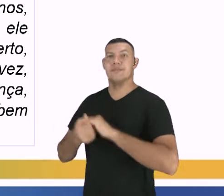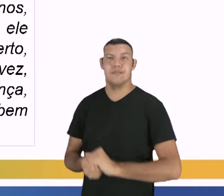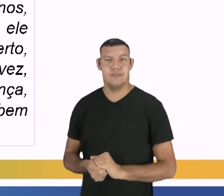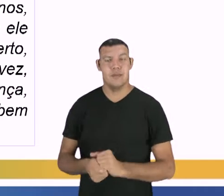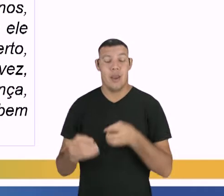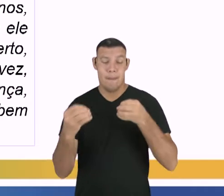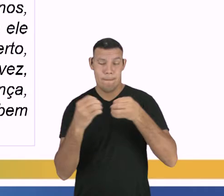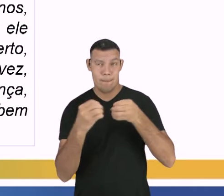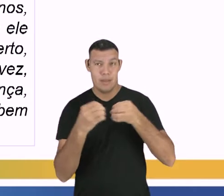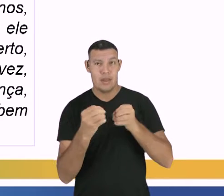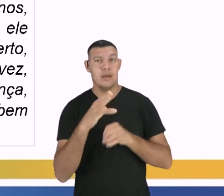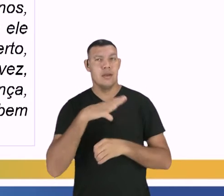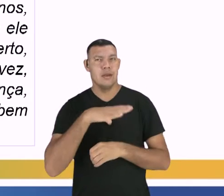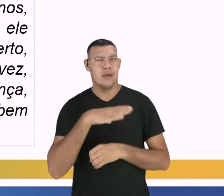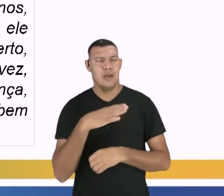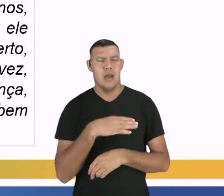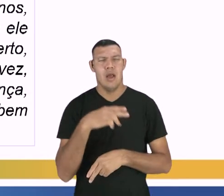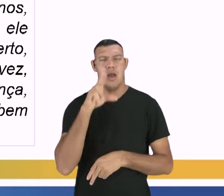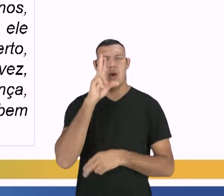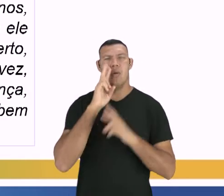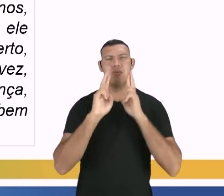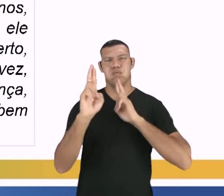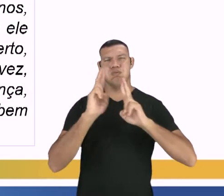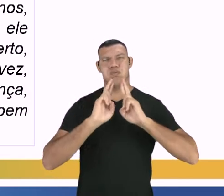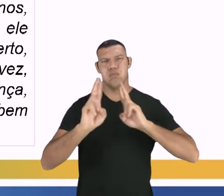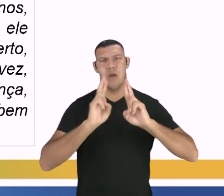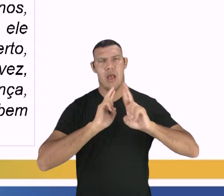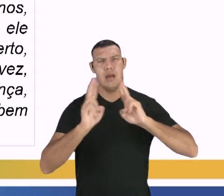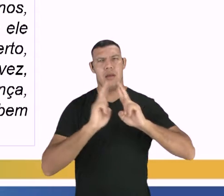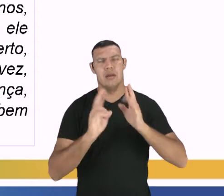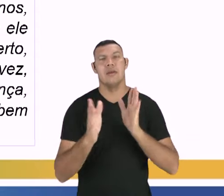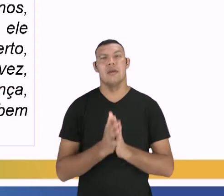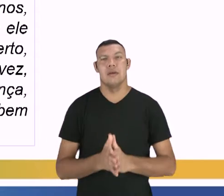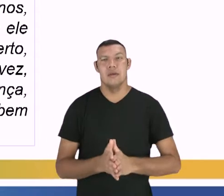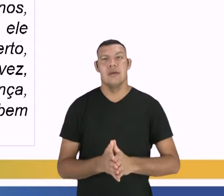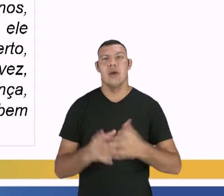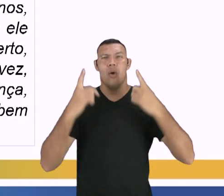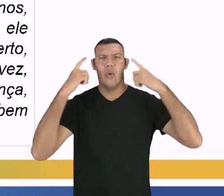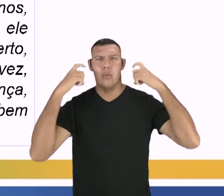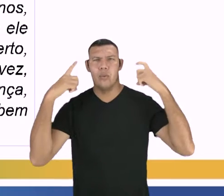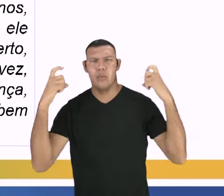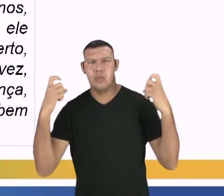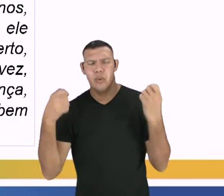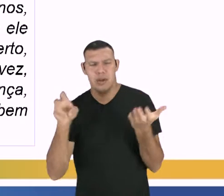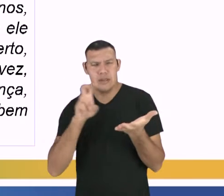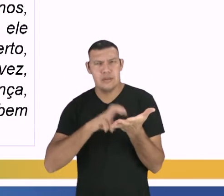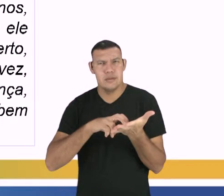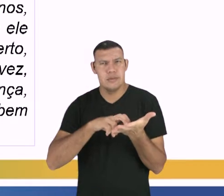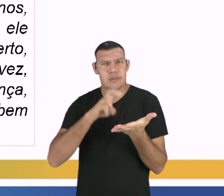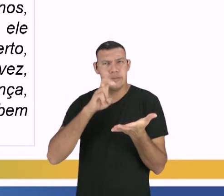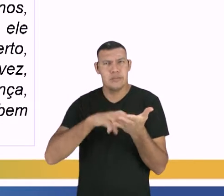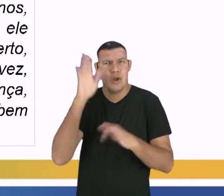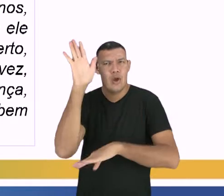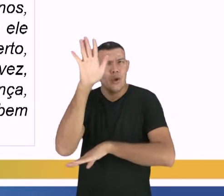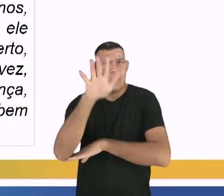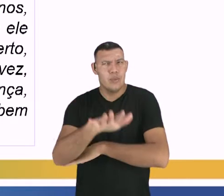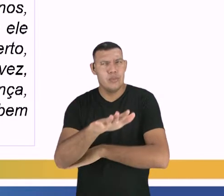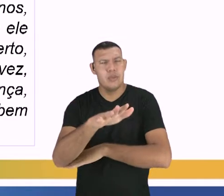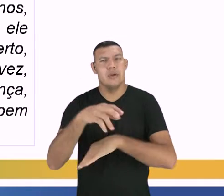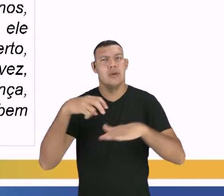na cidade murmurava, estalava com seus ruídos vespertinos. Ranger de